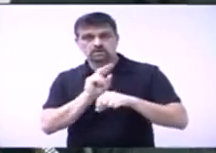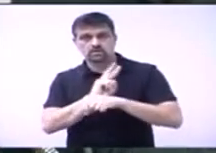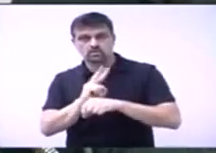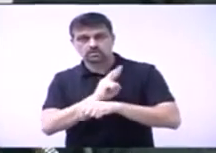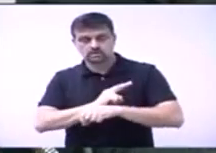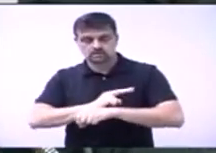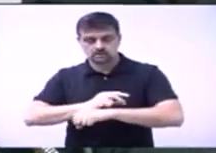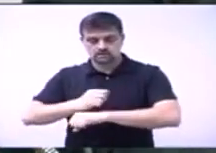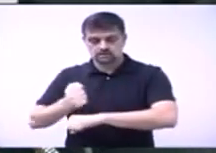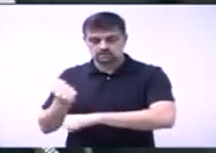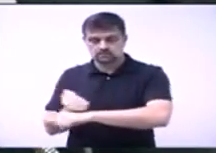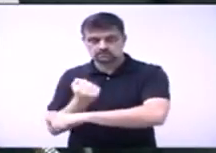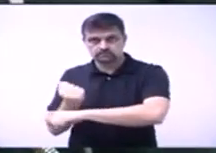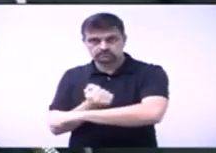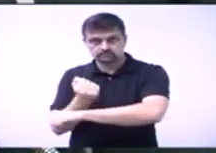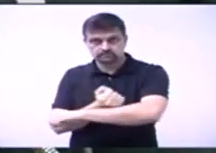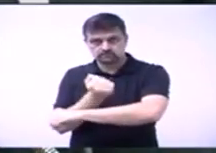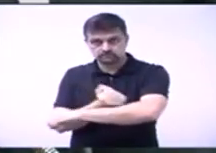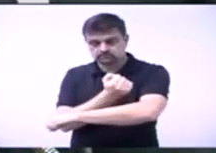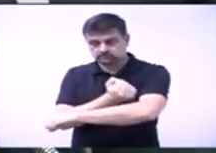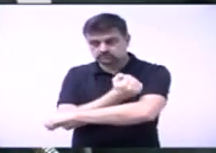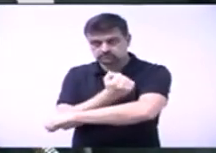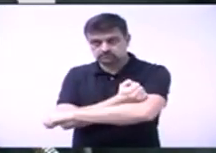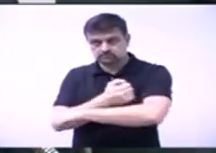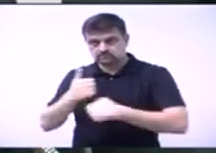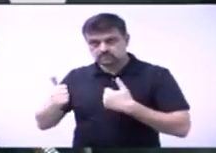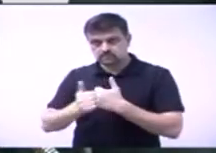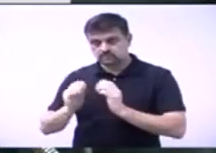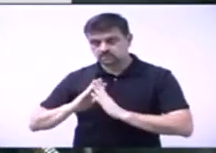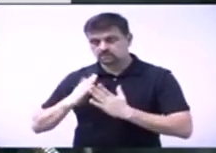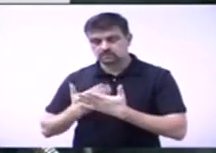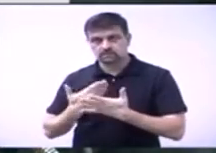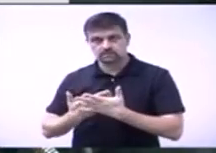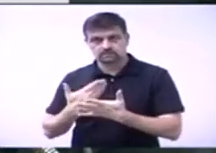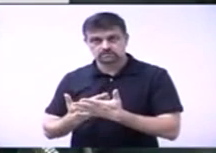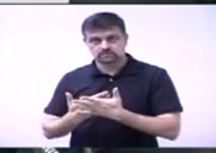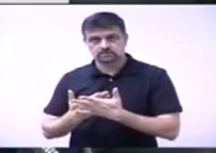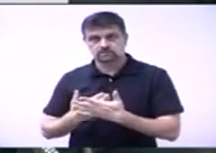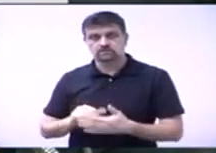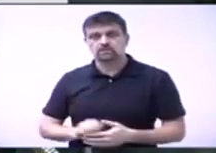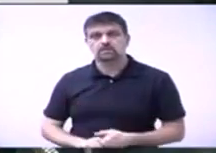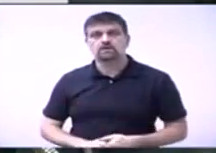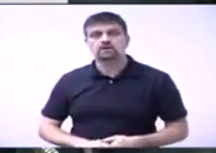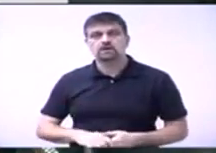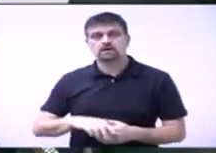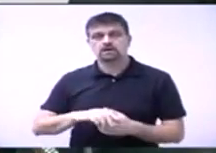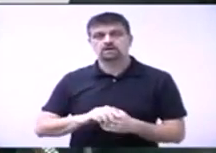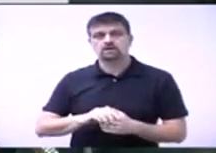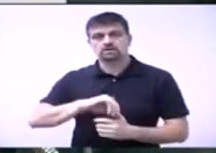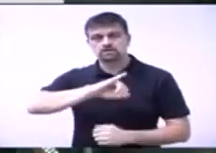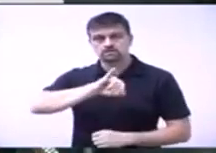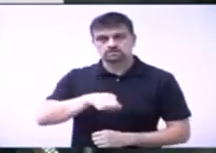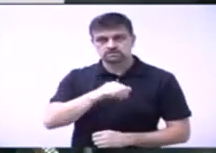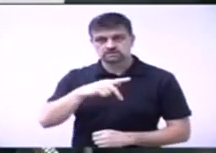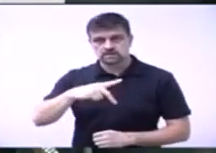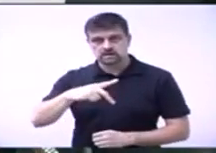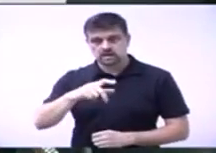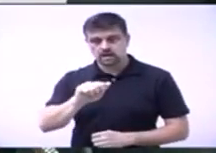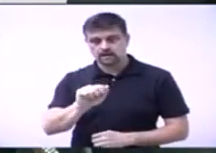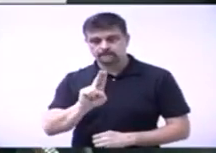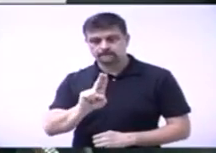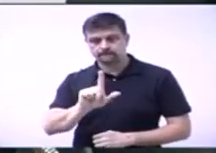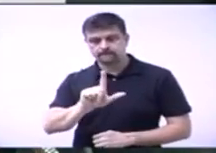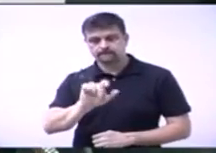na calçada do entorno da Escola Estadual Colégio Habitacional José Paulino Nogueira.